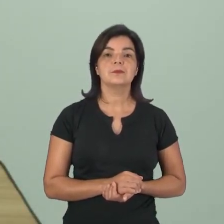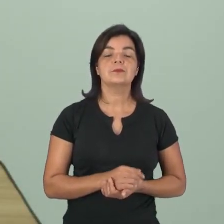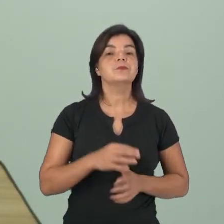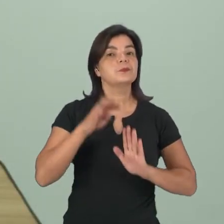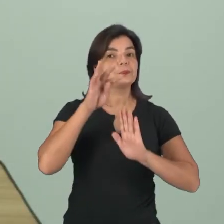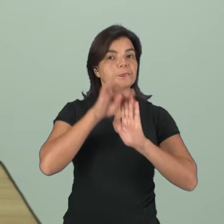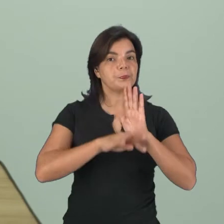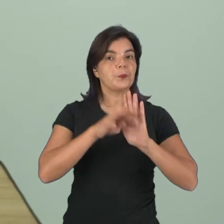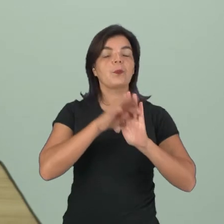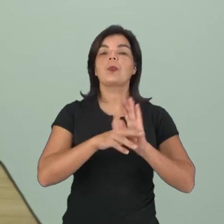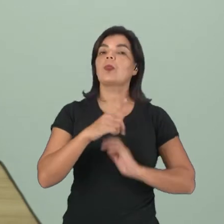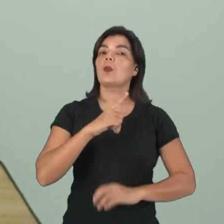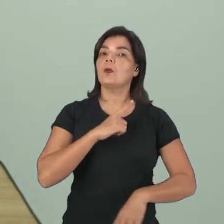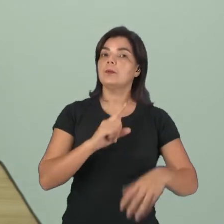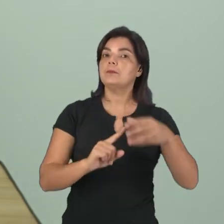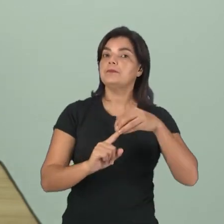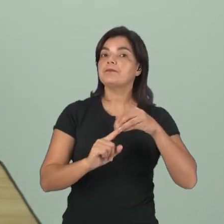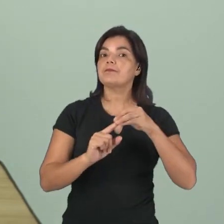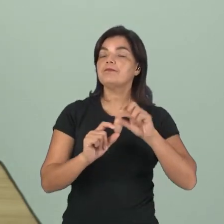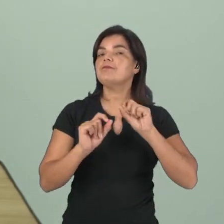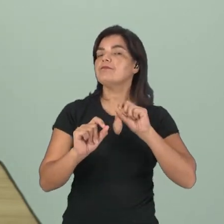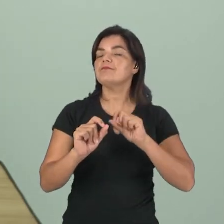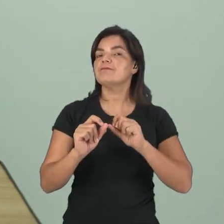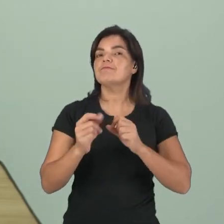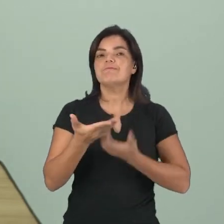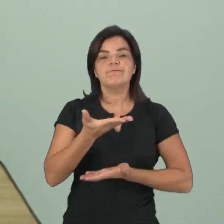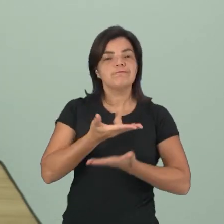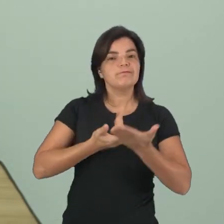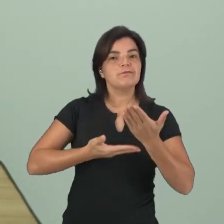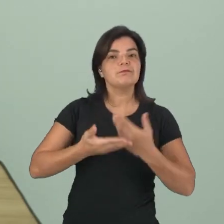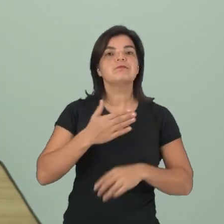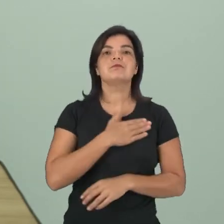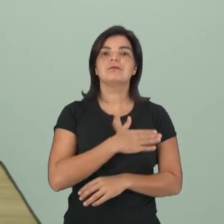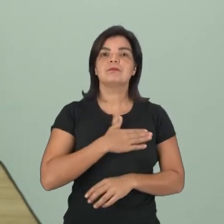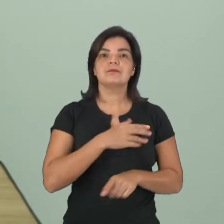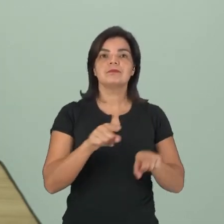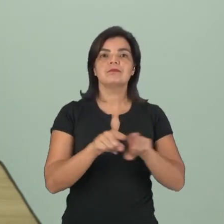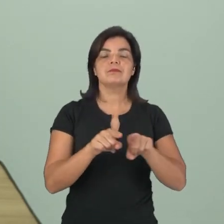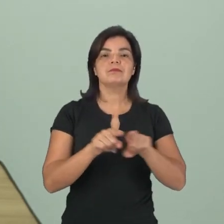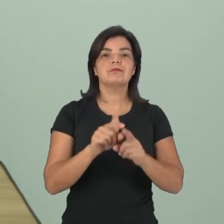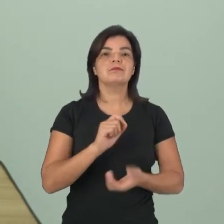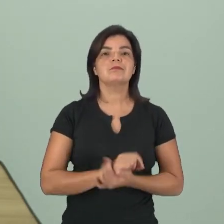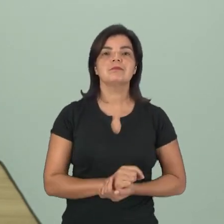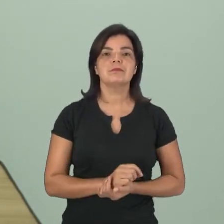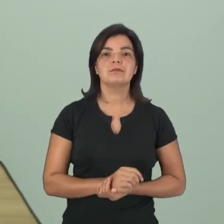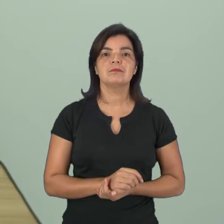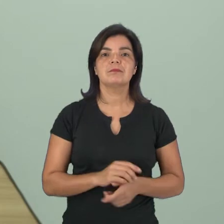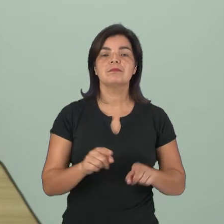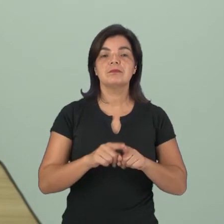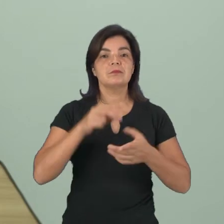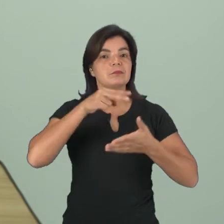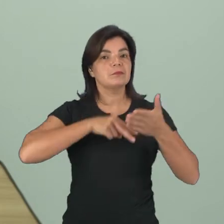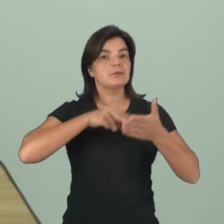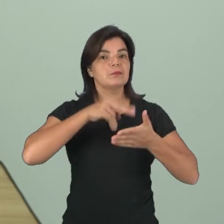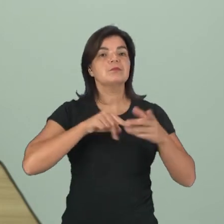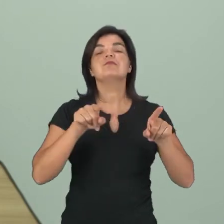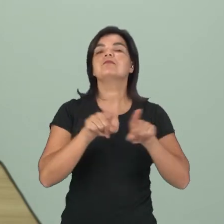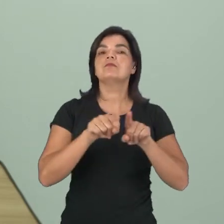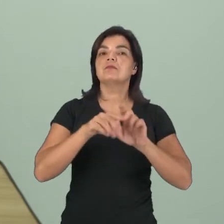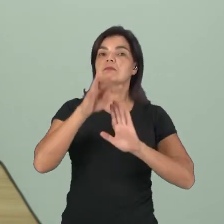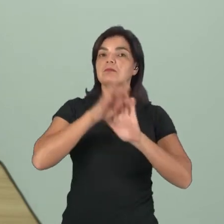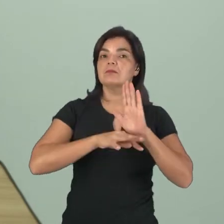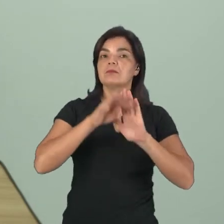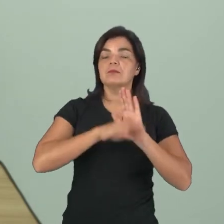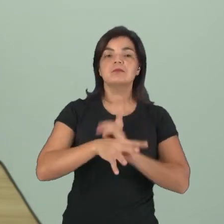Esse texto tem a finalidade de entreter e divertir o leitor. Esse texto